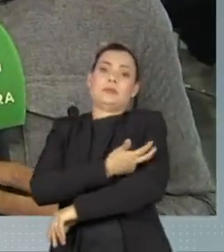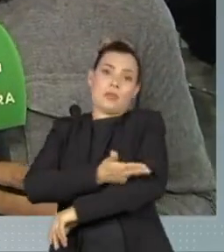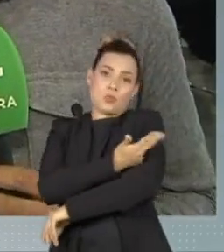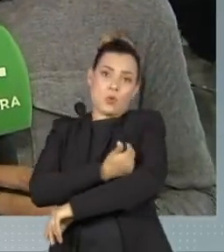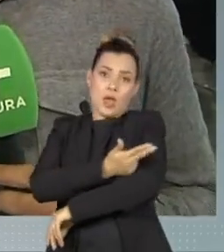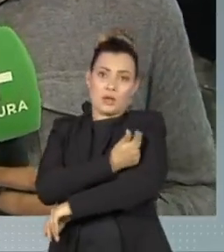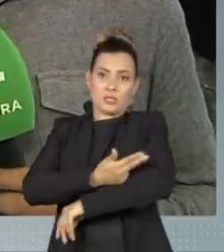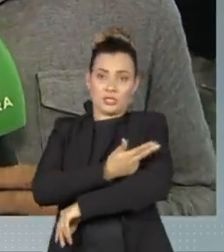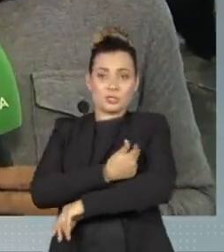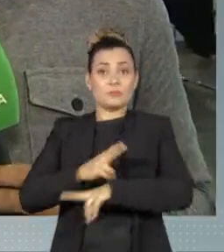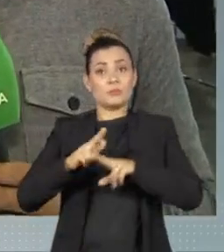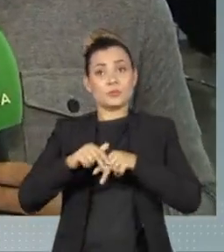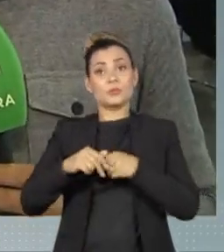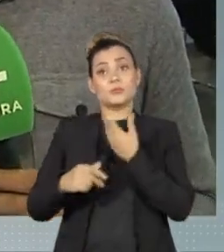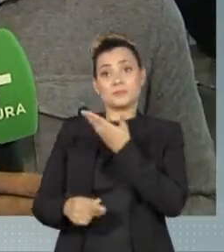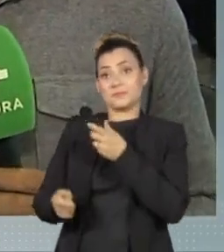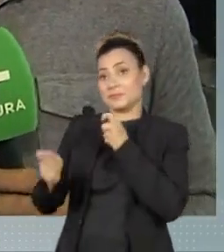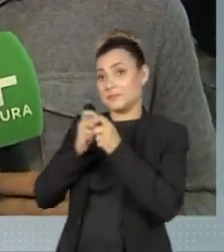conta pra gente. Boa tarde, Felipe.